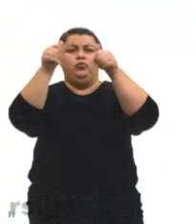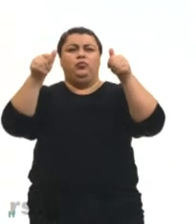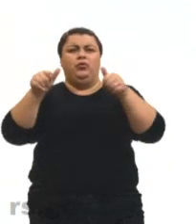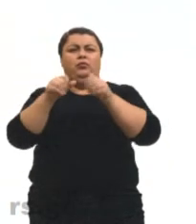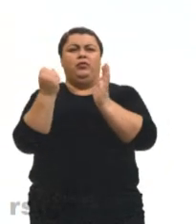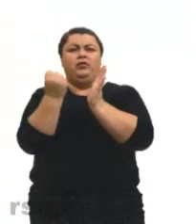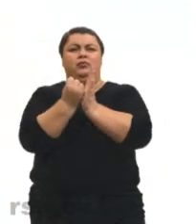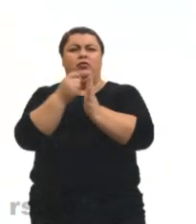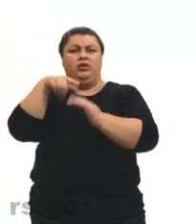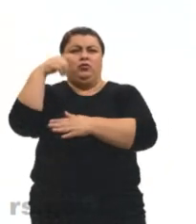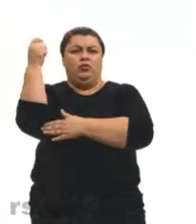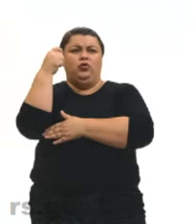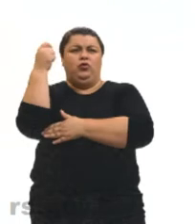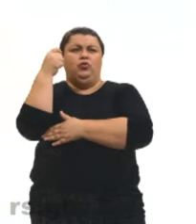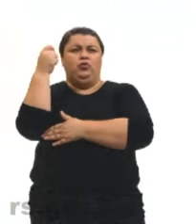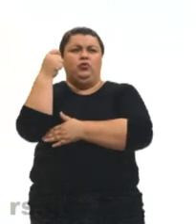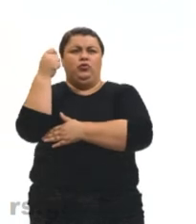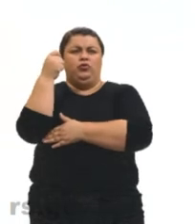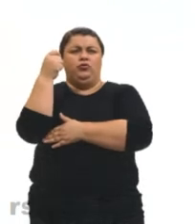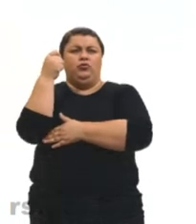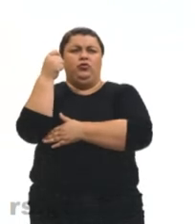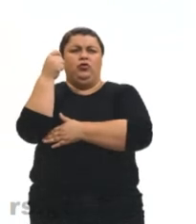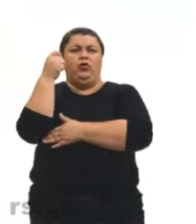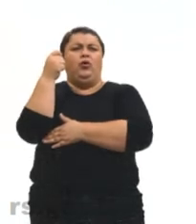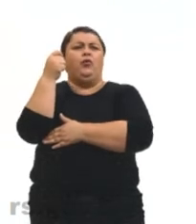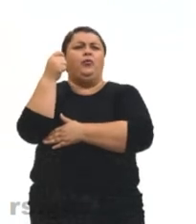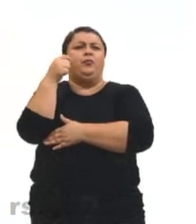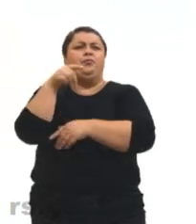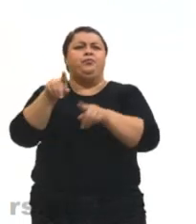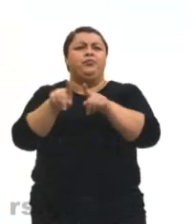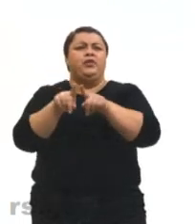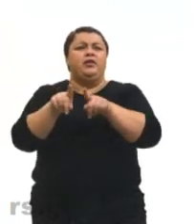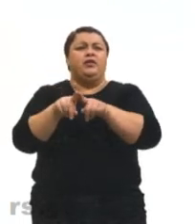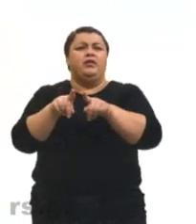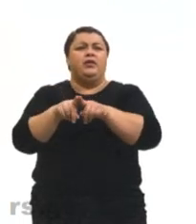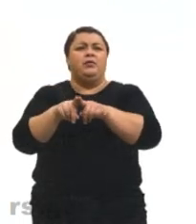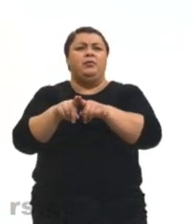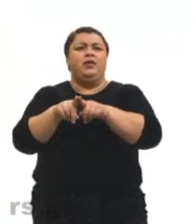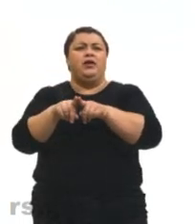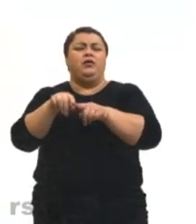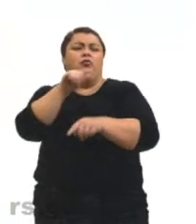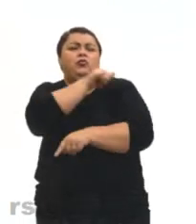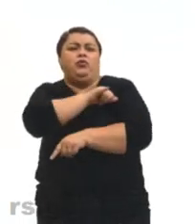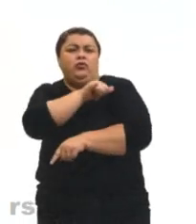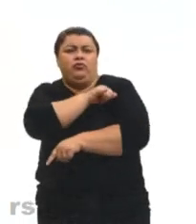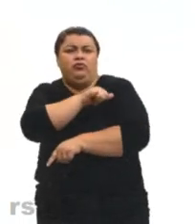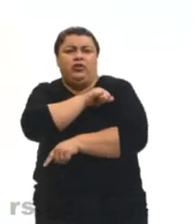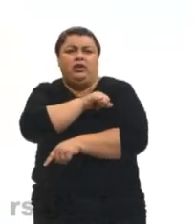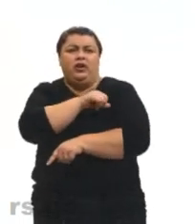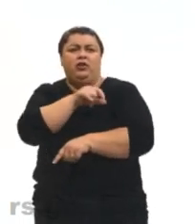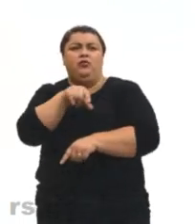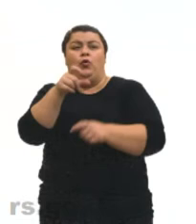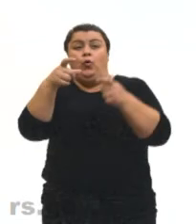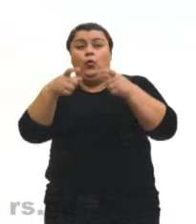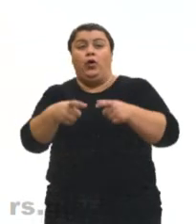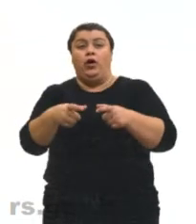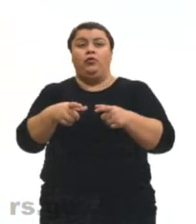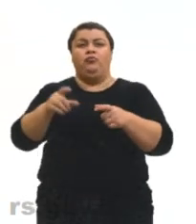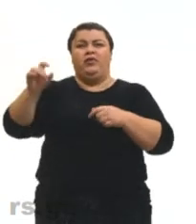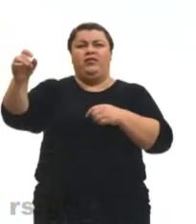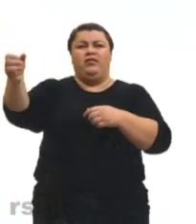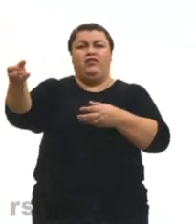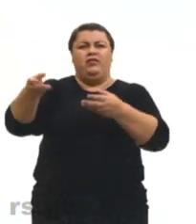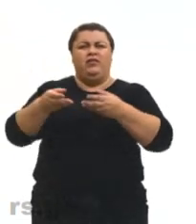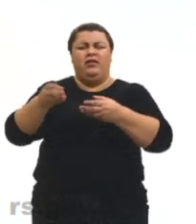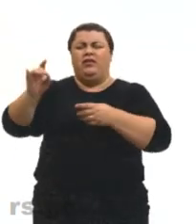de São Miguel das Missões O Cais do Valongo é que foi o cais que mais recebeu pessoas escravizadas um mundo recebeu cerca de